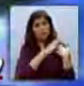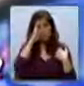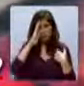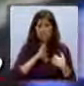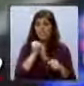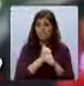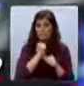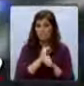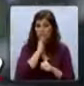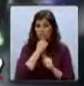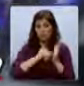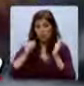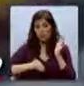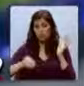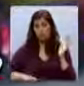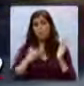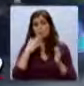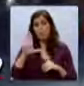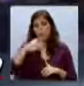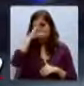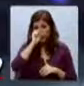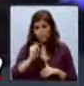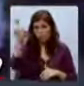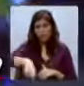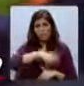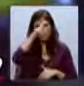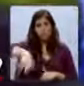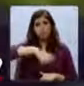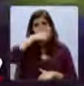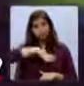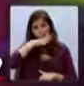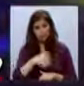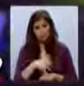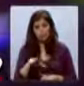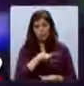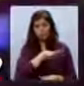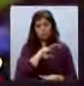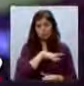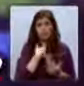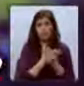secretos assinaram uma carta pedindo ao primeiro-ministro que cancele o discurso. Receiam que ponha em causa